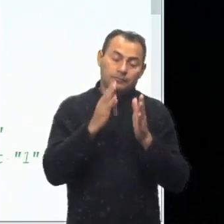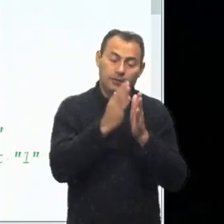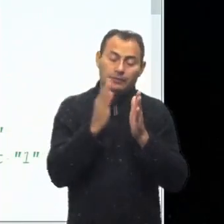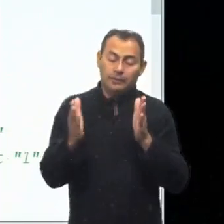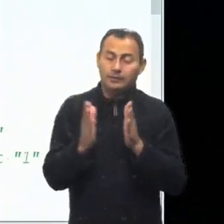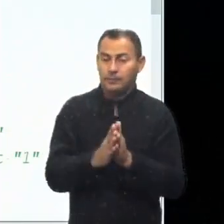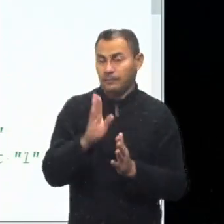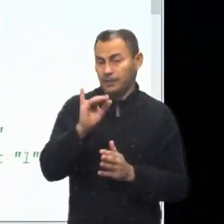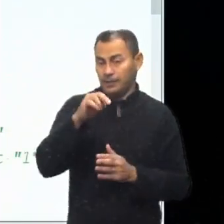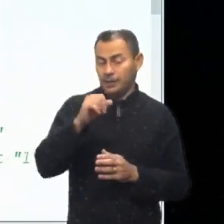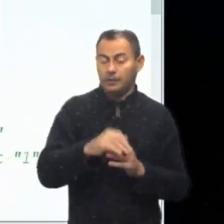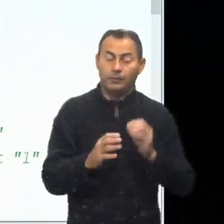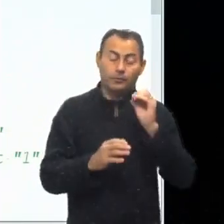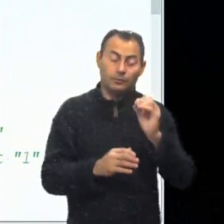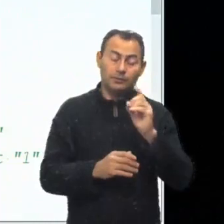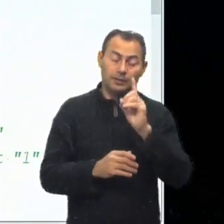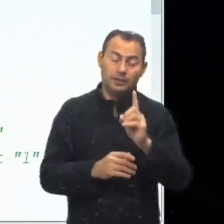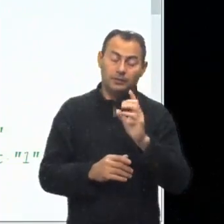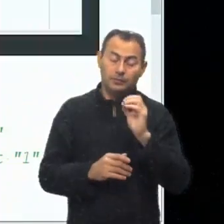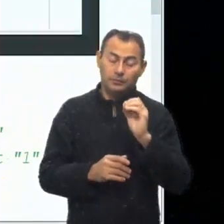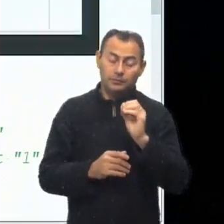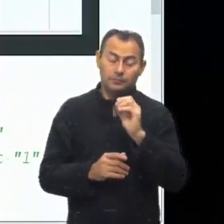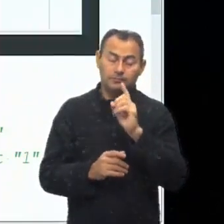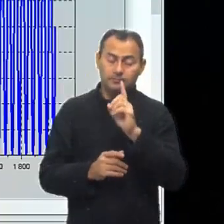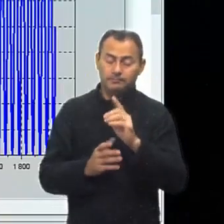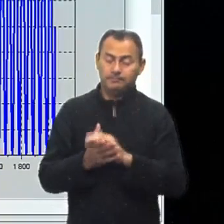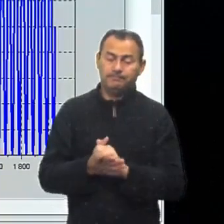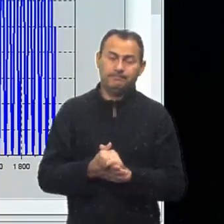é 1, 0, 1, 1.